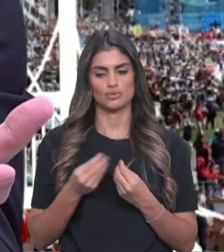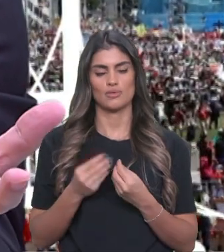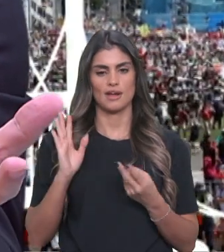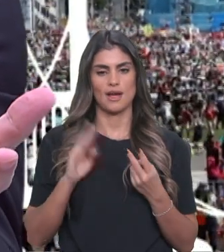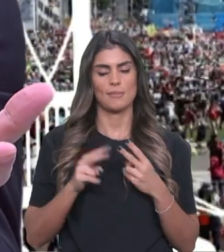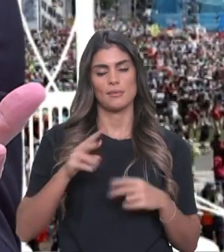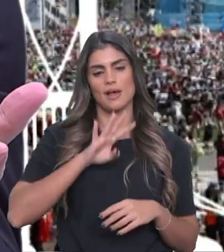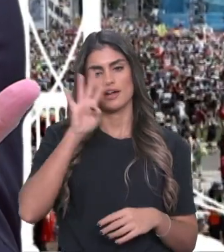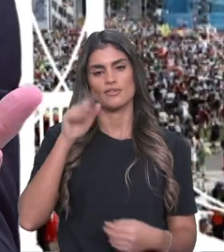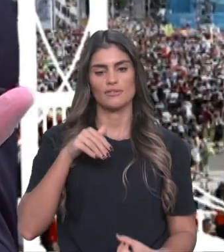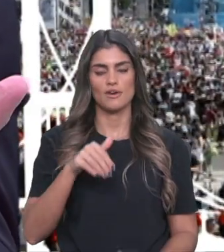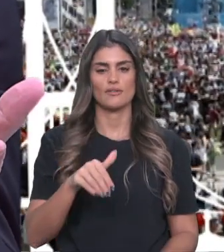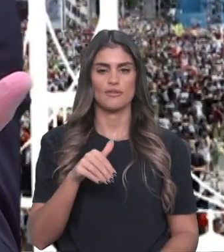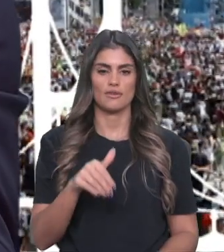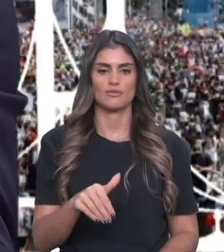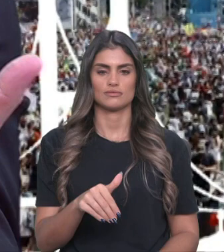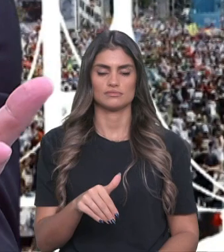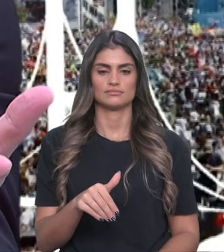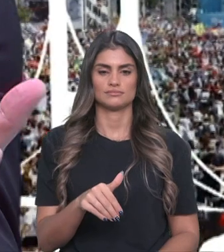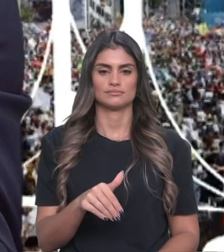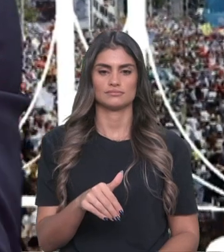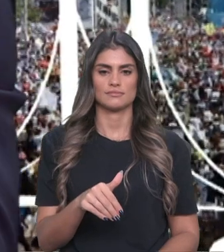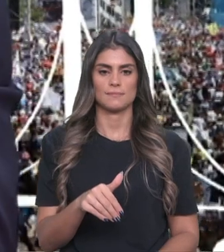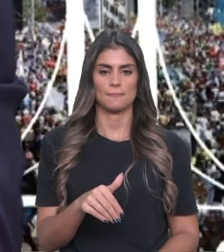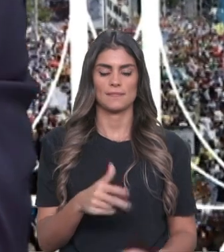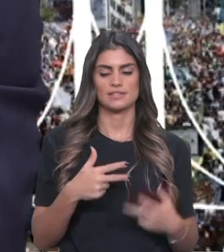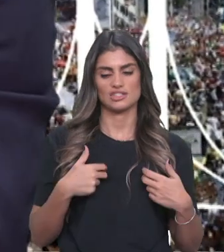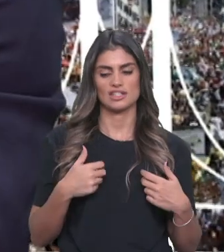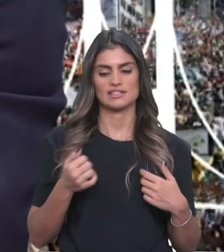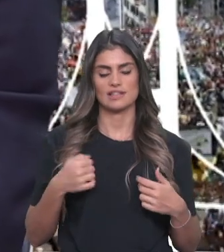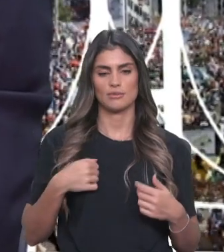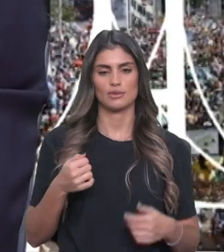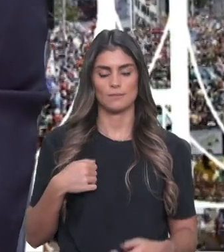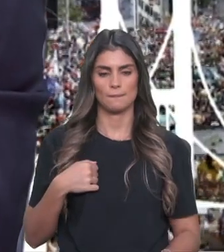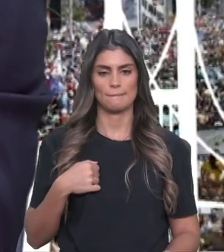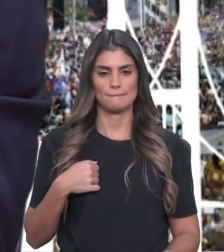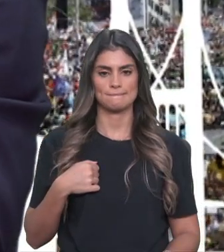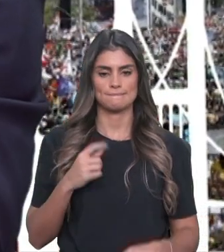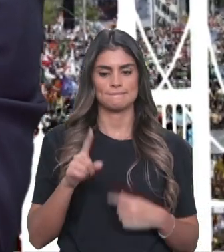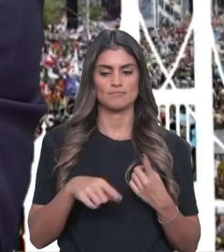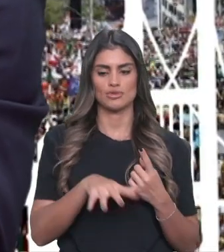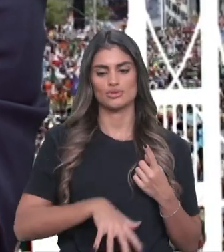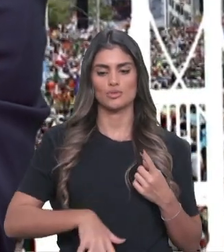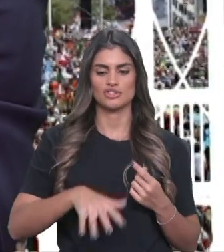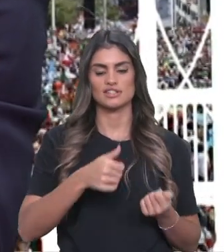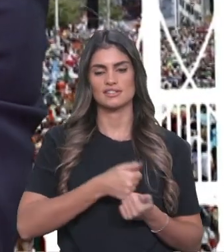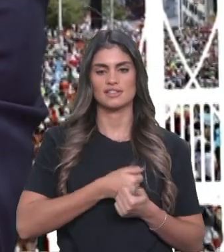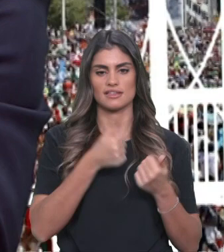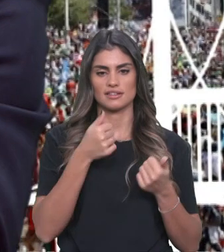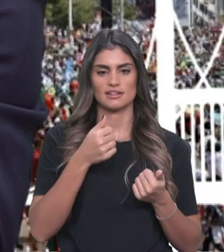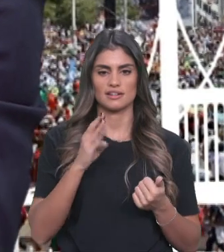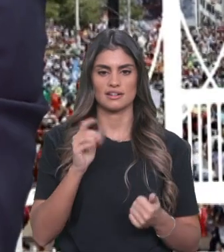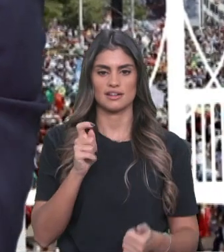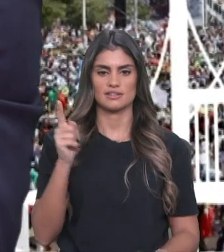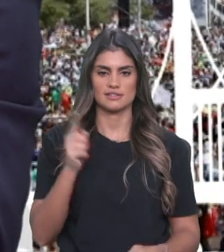vão decorrer o simpósio propriamente dito de sexta e sábado, e depois noutros lugares da cidade, nomeadamente na Sé,